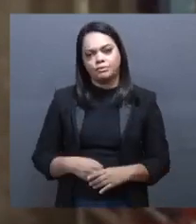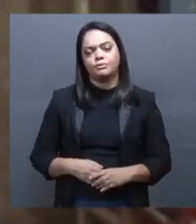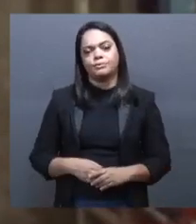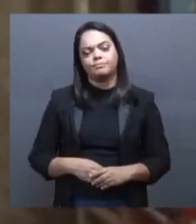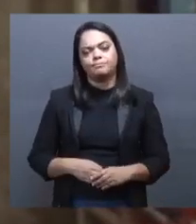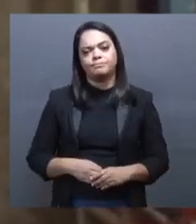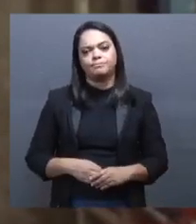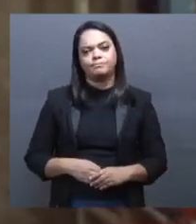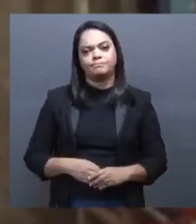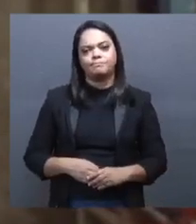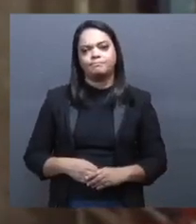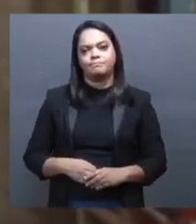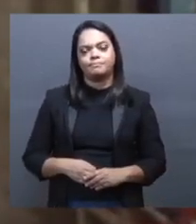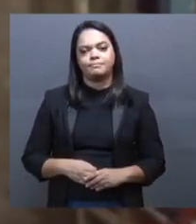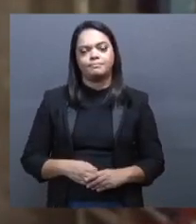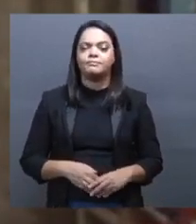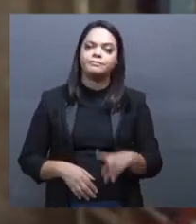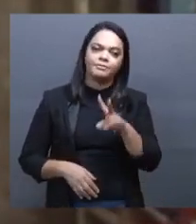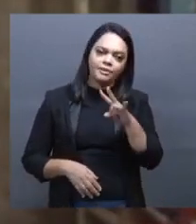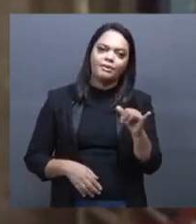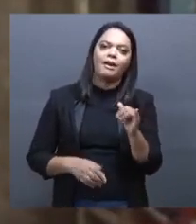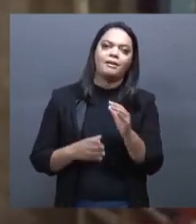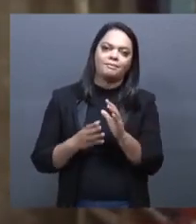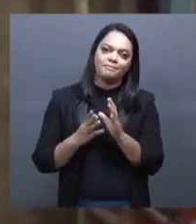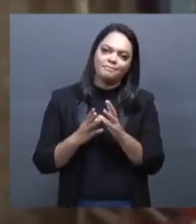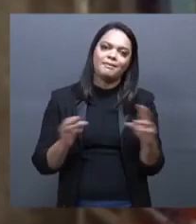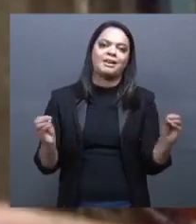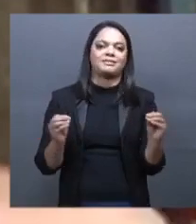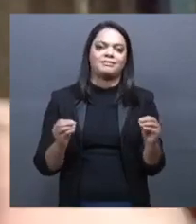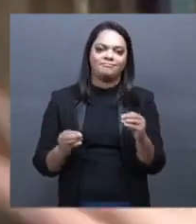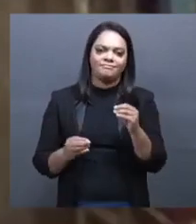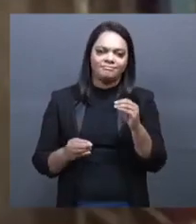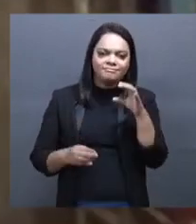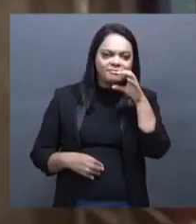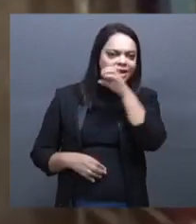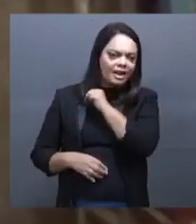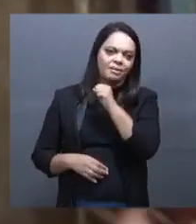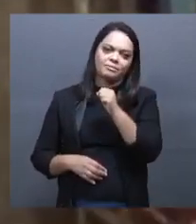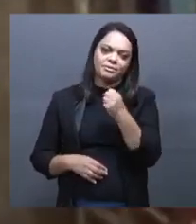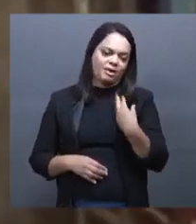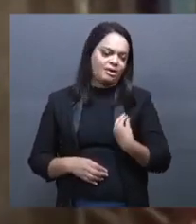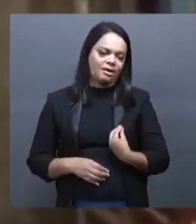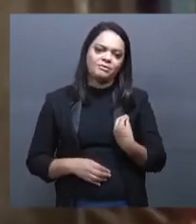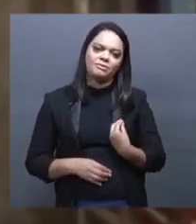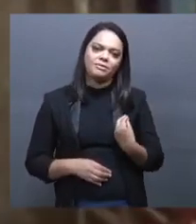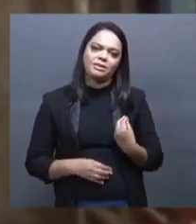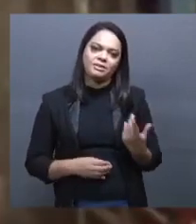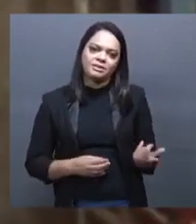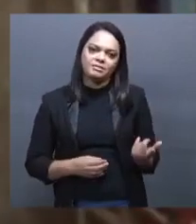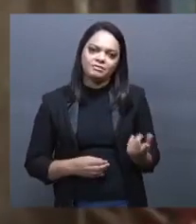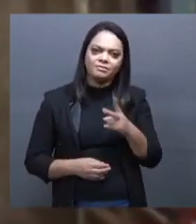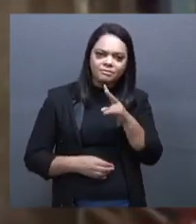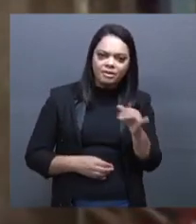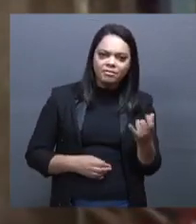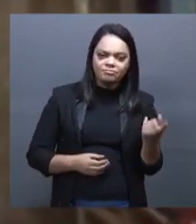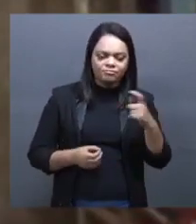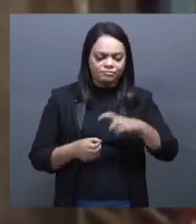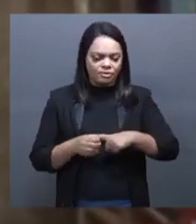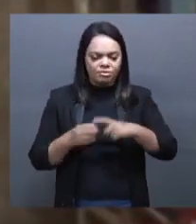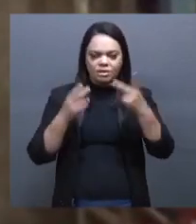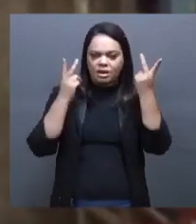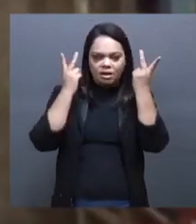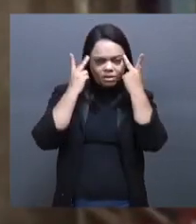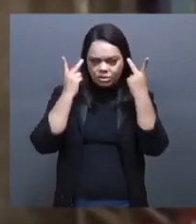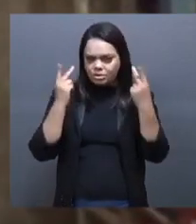E enfim, é passageiro, em breve a vida, né, a vida vai entrar